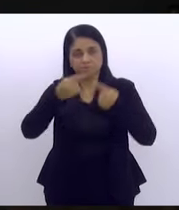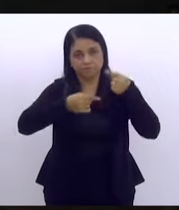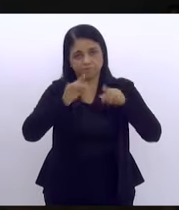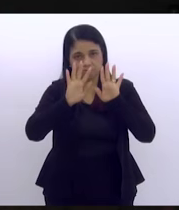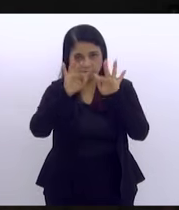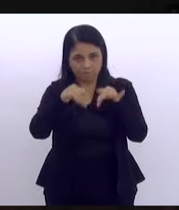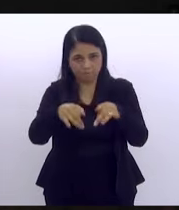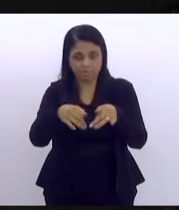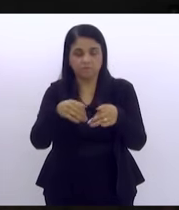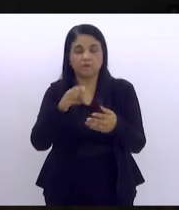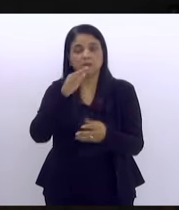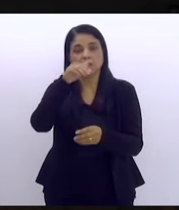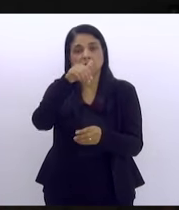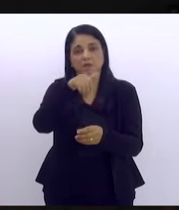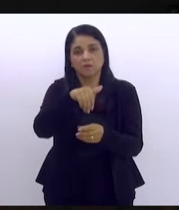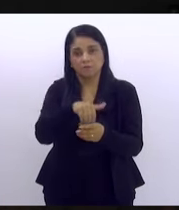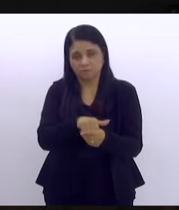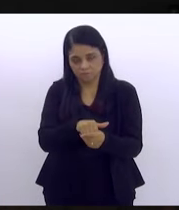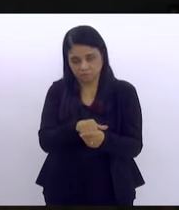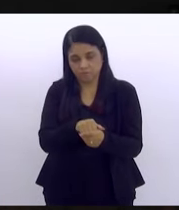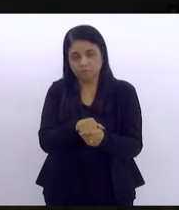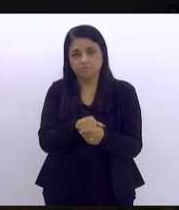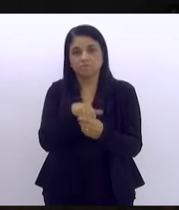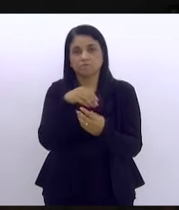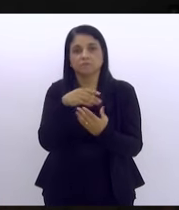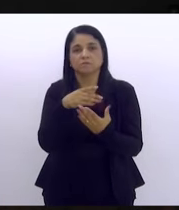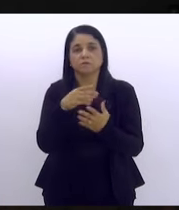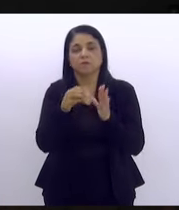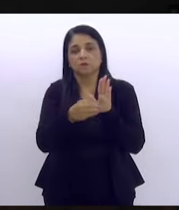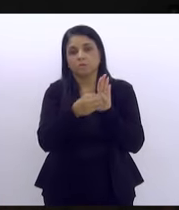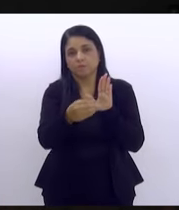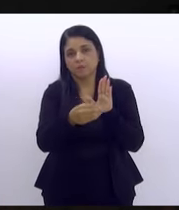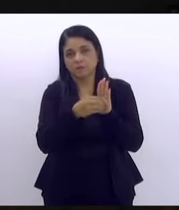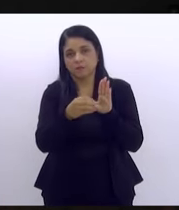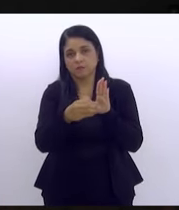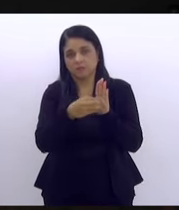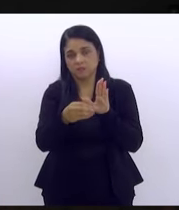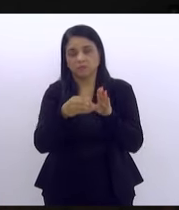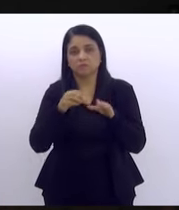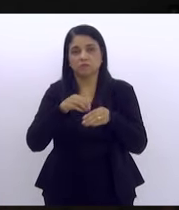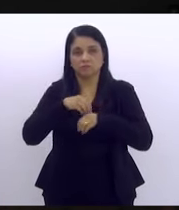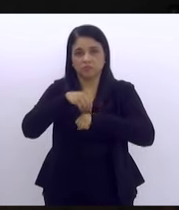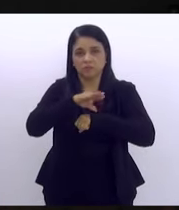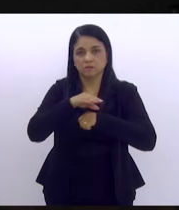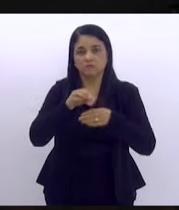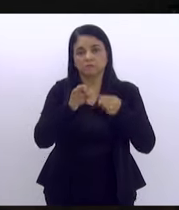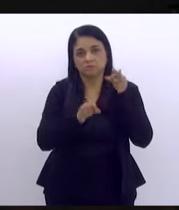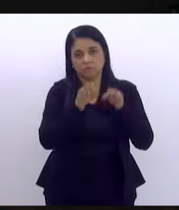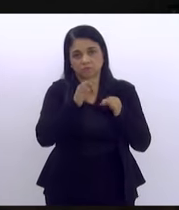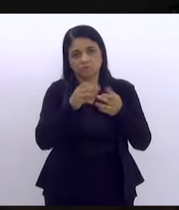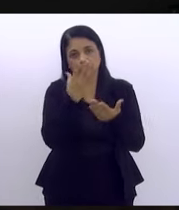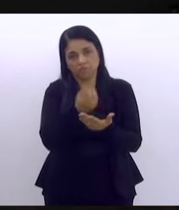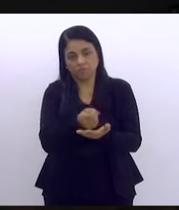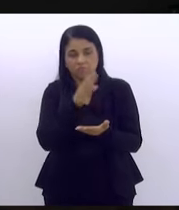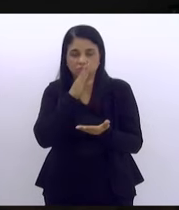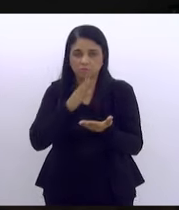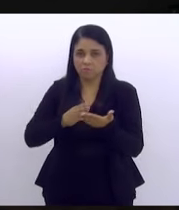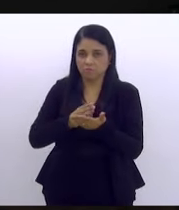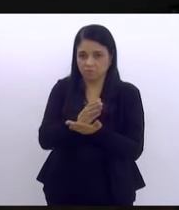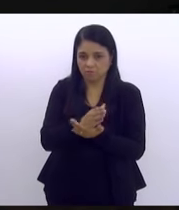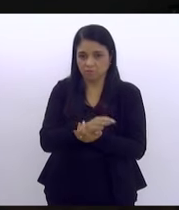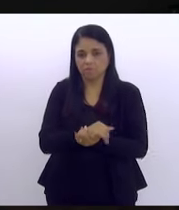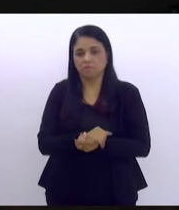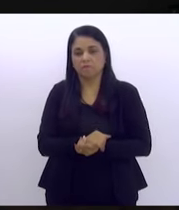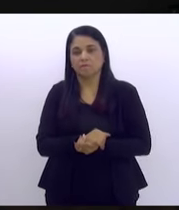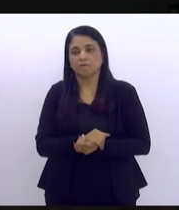queira discutir, encerrada a discussão. Em votação, o parecer da Comissão de Indicação Legislativa. Os senhores que aprovam, mas como estão, aprovado.